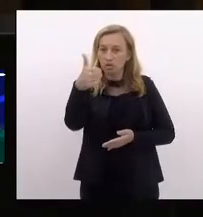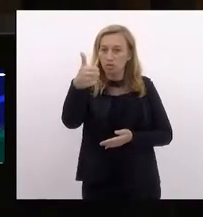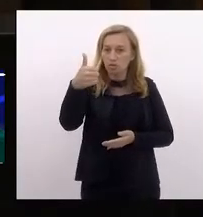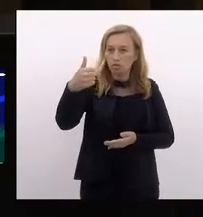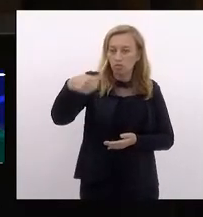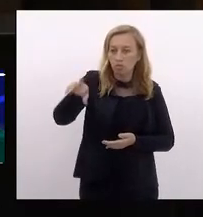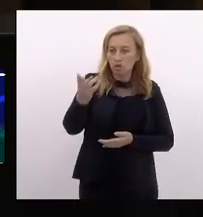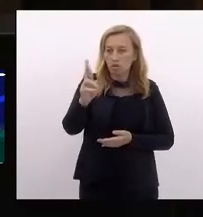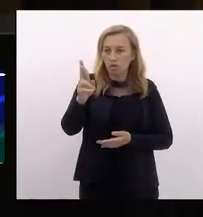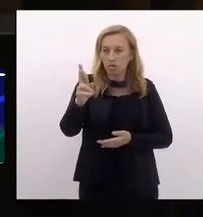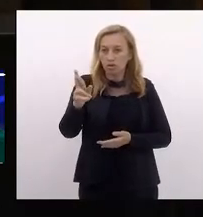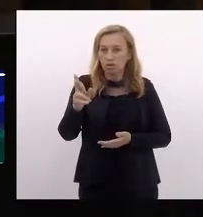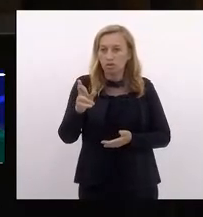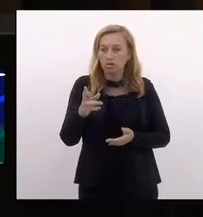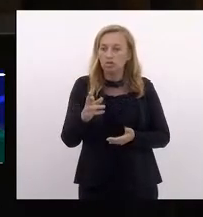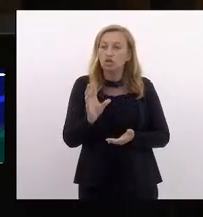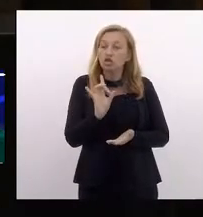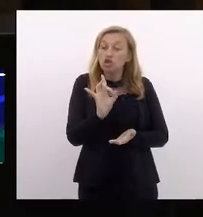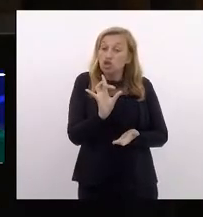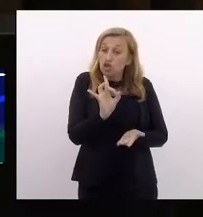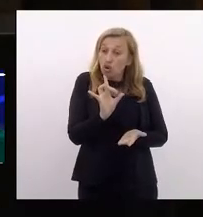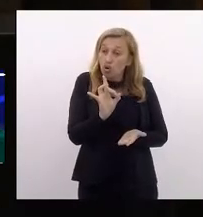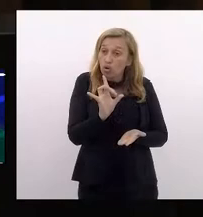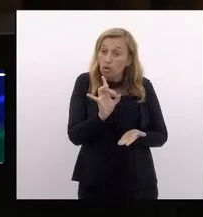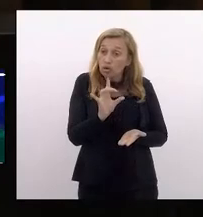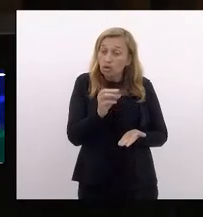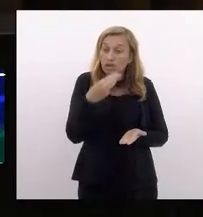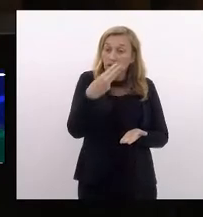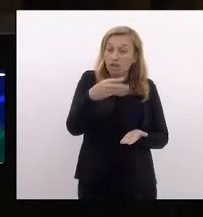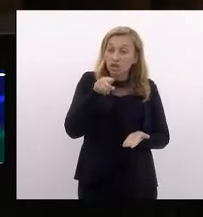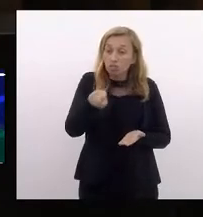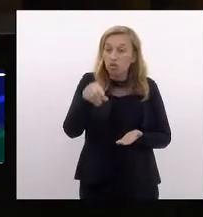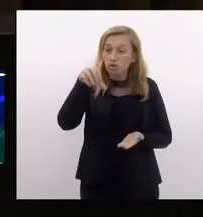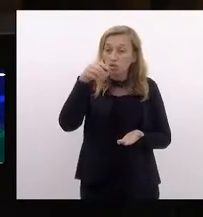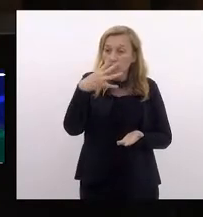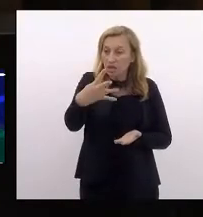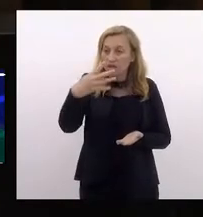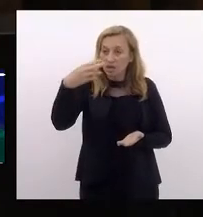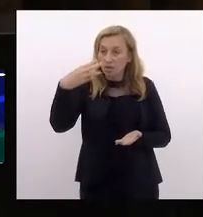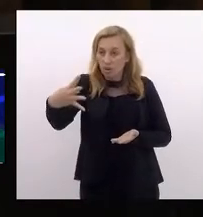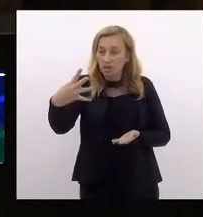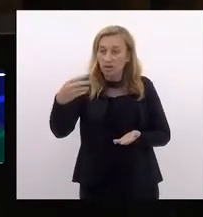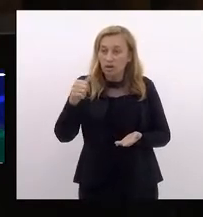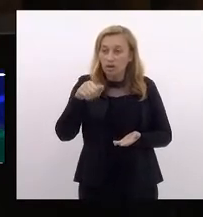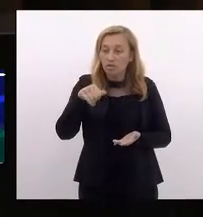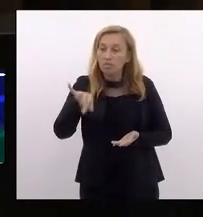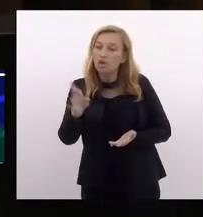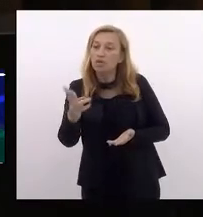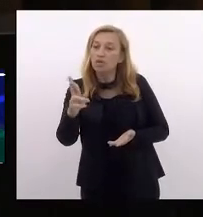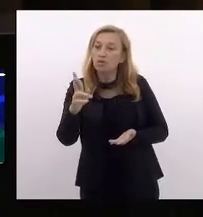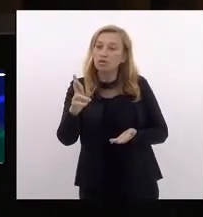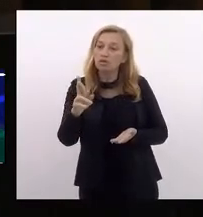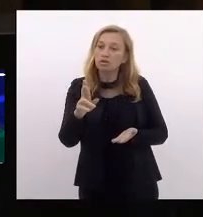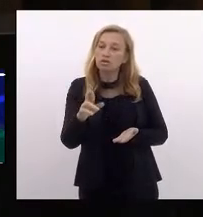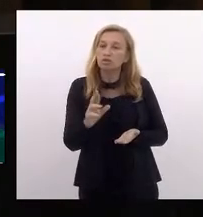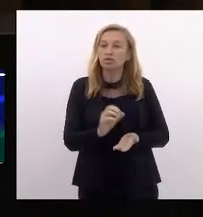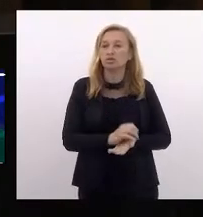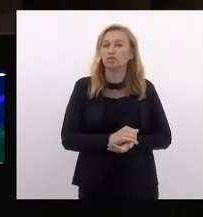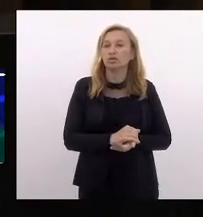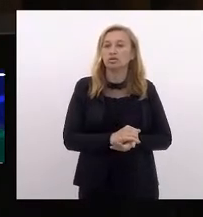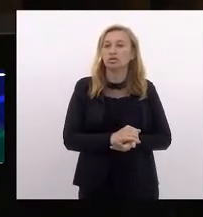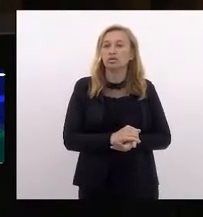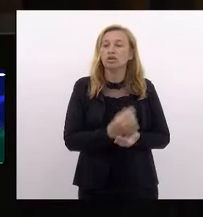bilhões foram aplicados somente 3.44 bilhões nas ações e